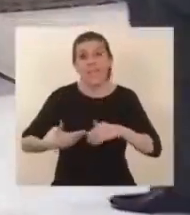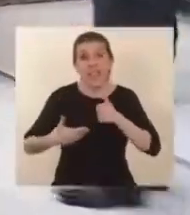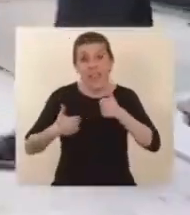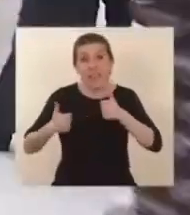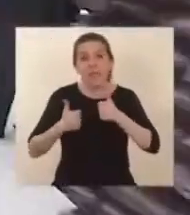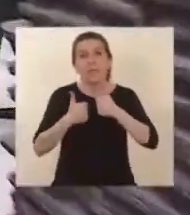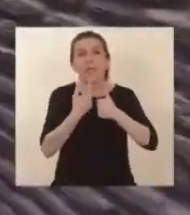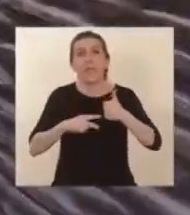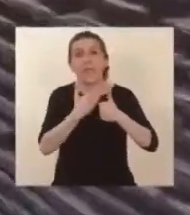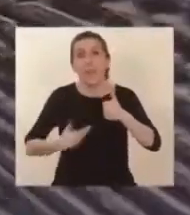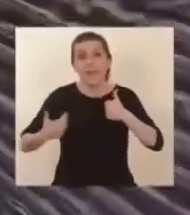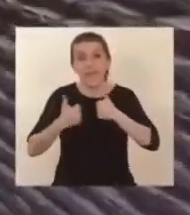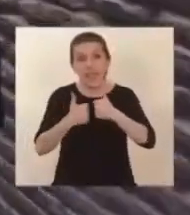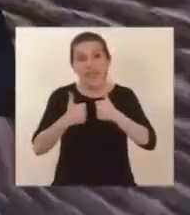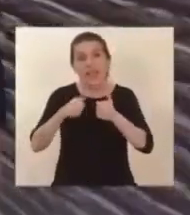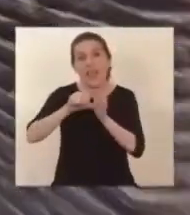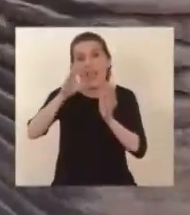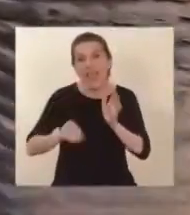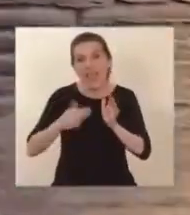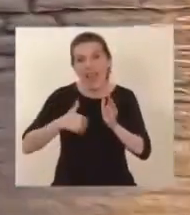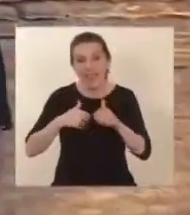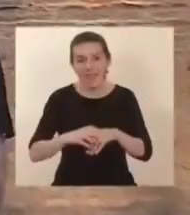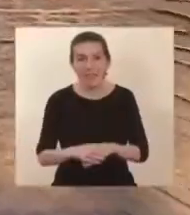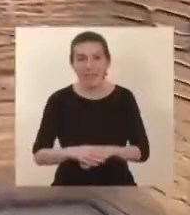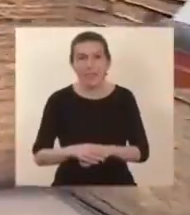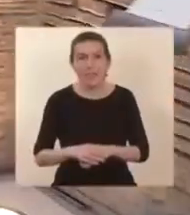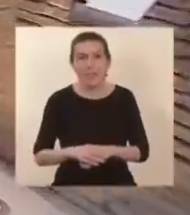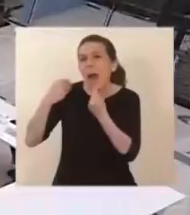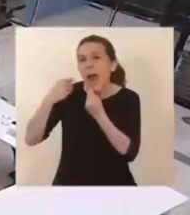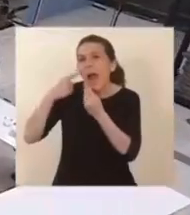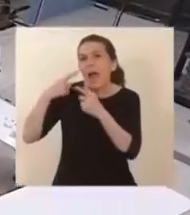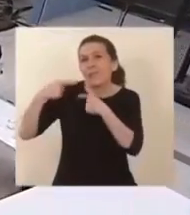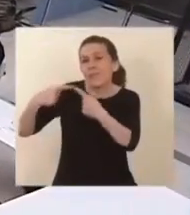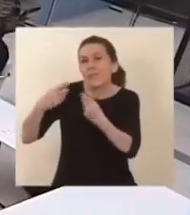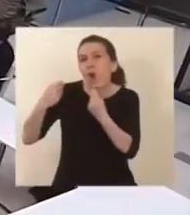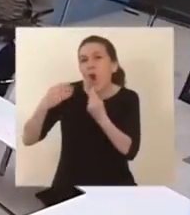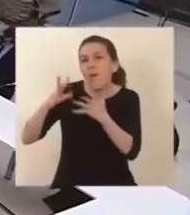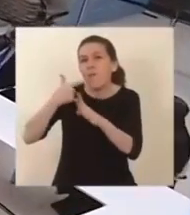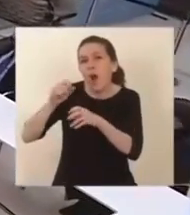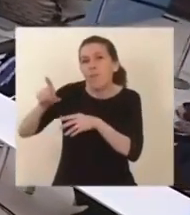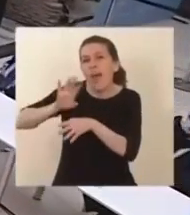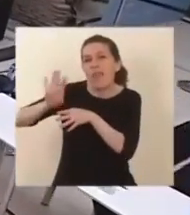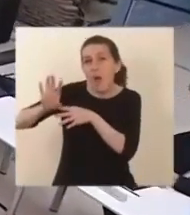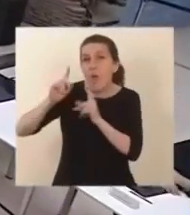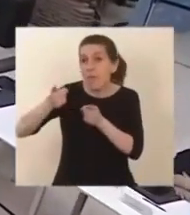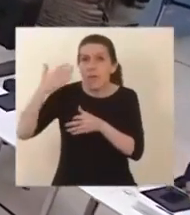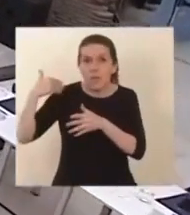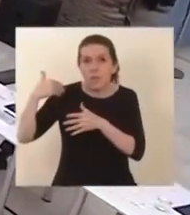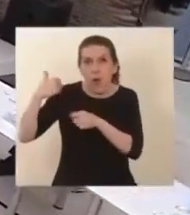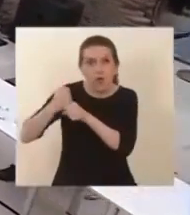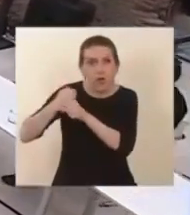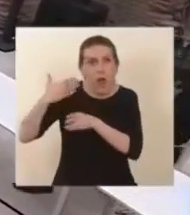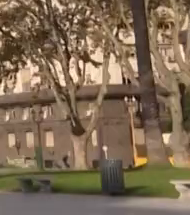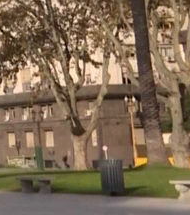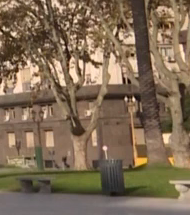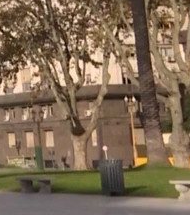A Argentina celebrou o sucesso da reestruturação da dívida nesta segunda-feira. O país anunciou o resultado da troca de títulos